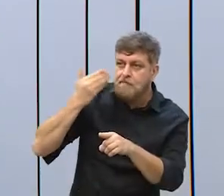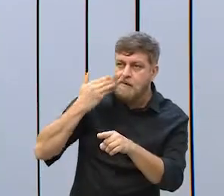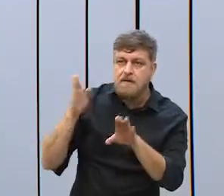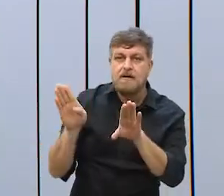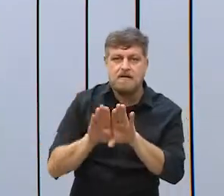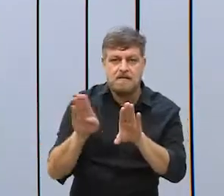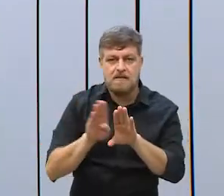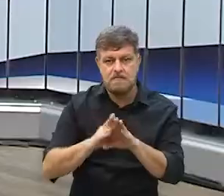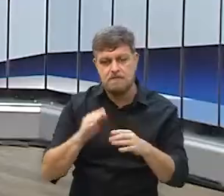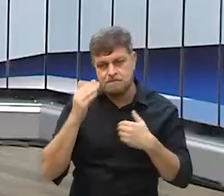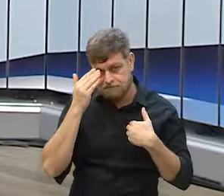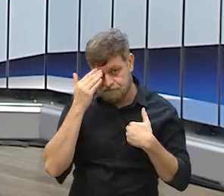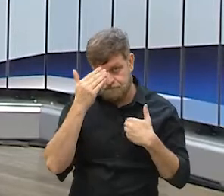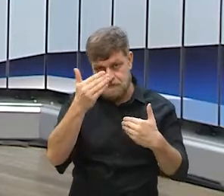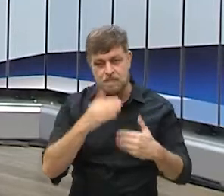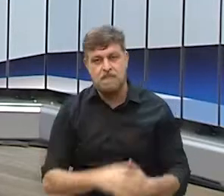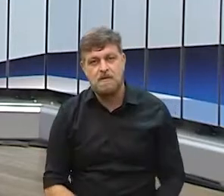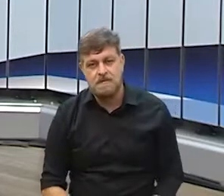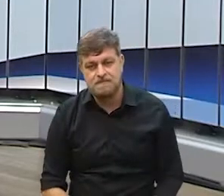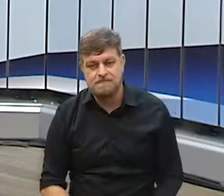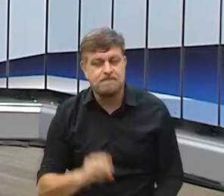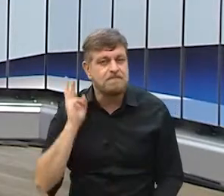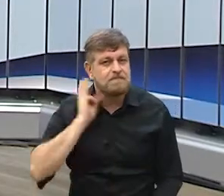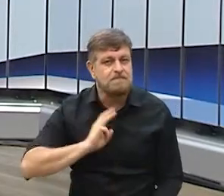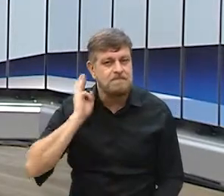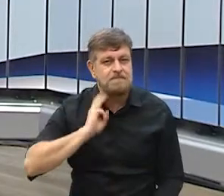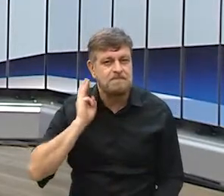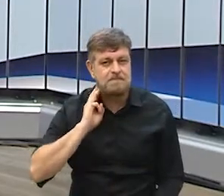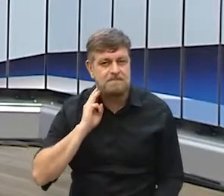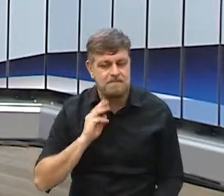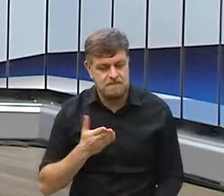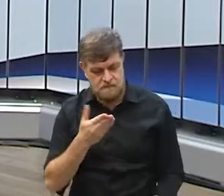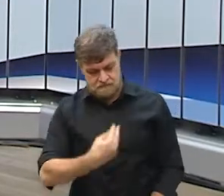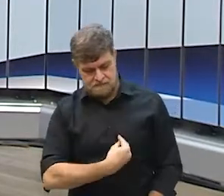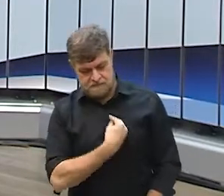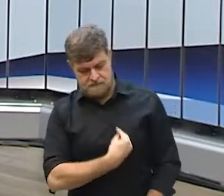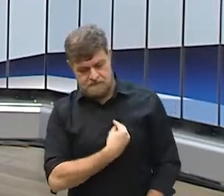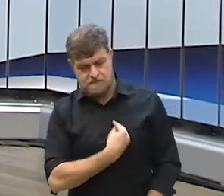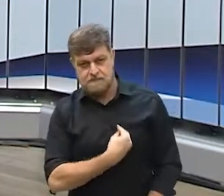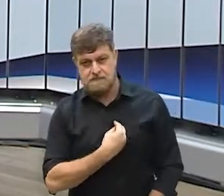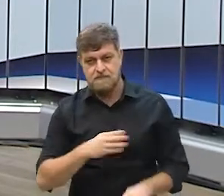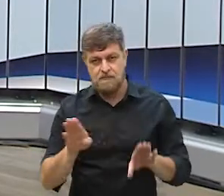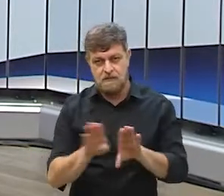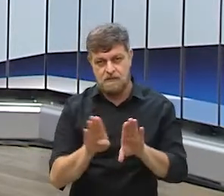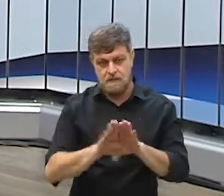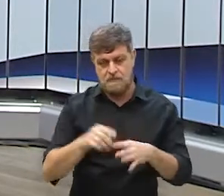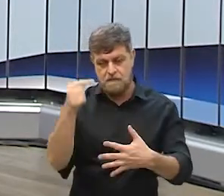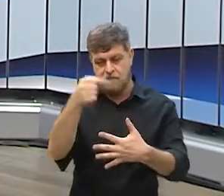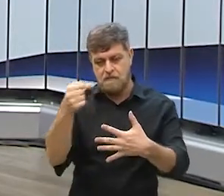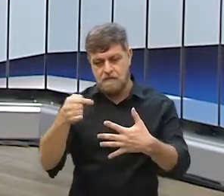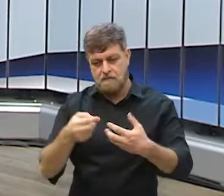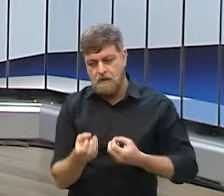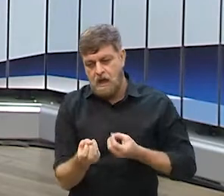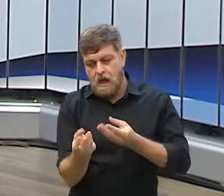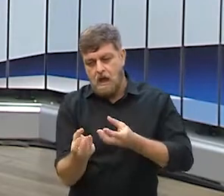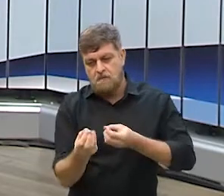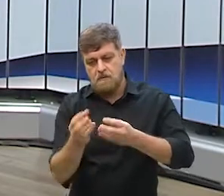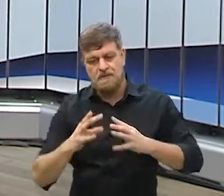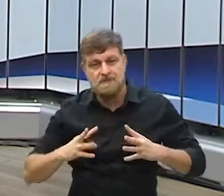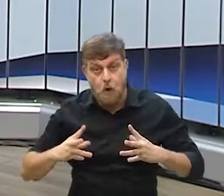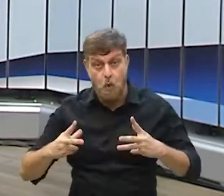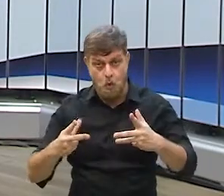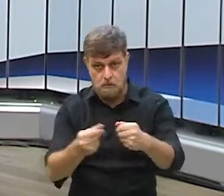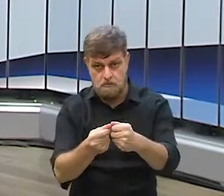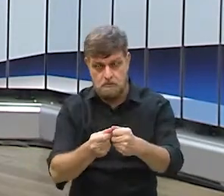com a professora. Sem dúvida. Cecílio Santos, muito obrigado pela disponibilidade do seu tempo e também todas as informações que você passou aqui para a